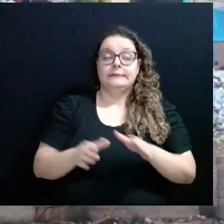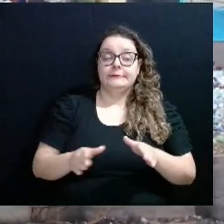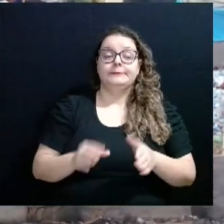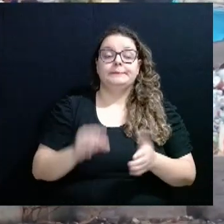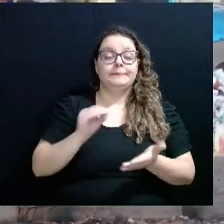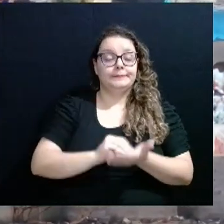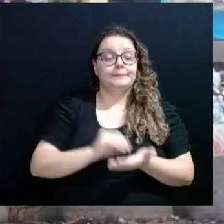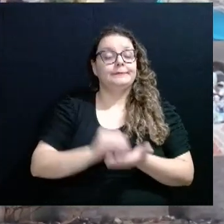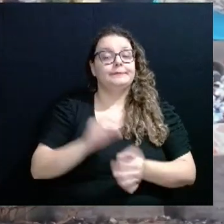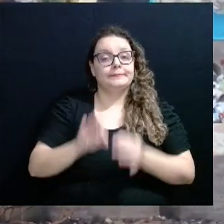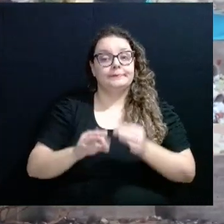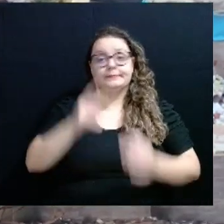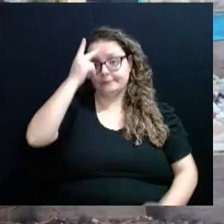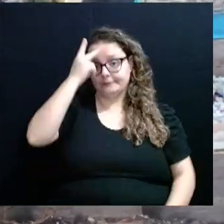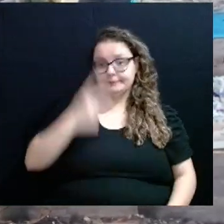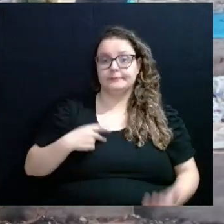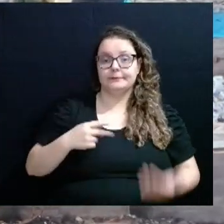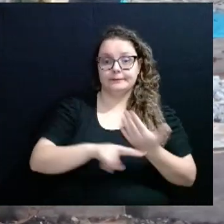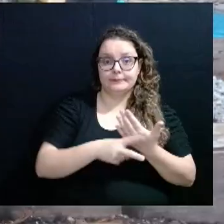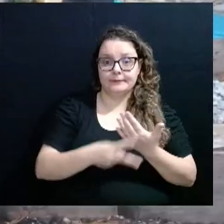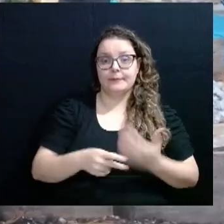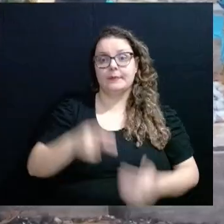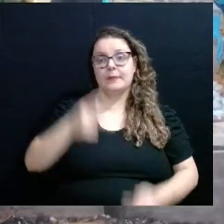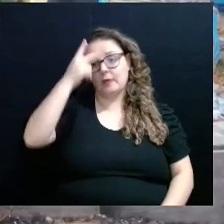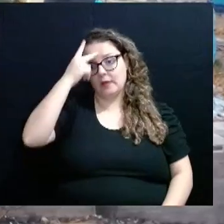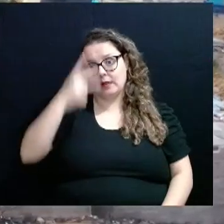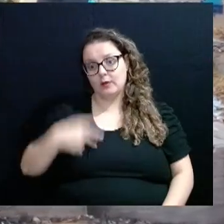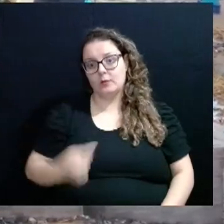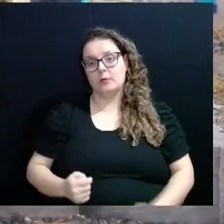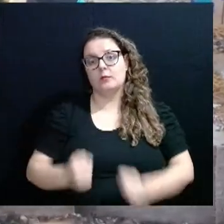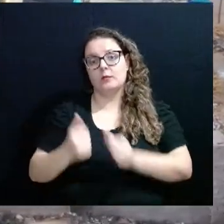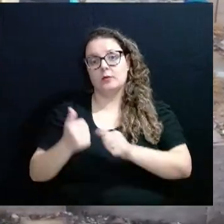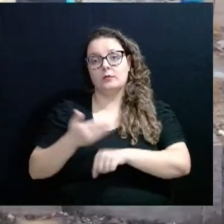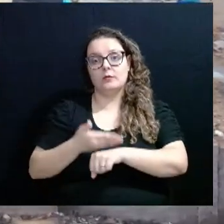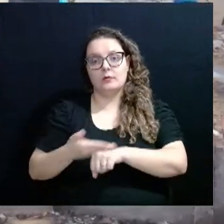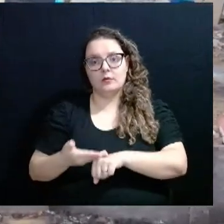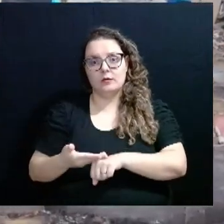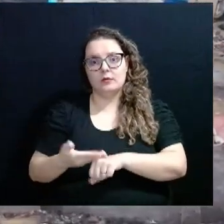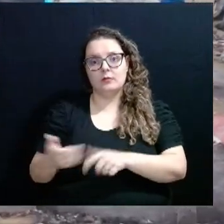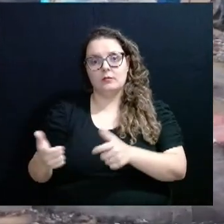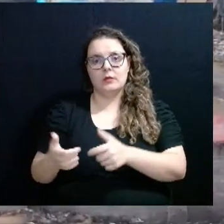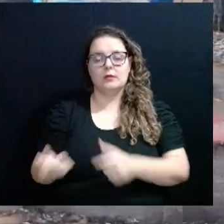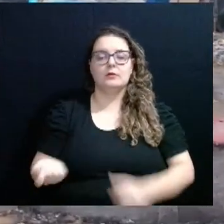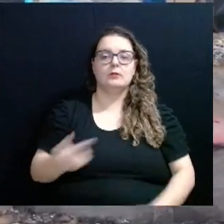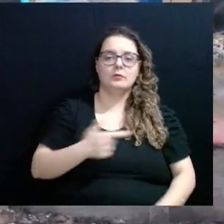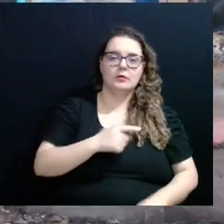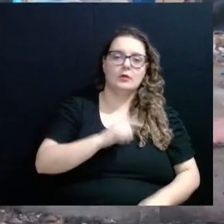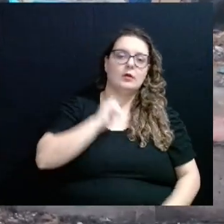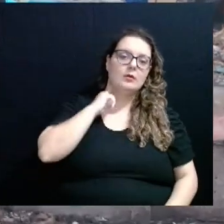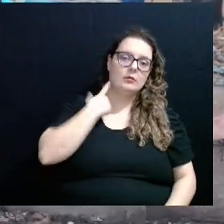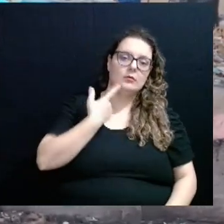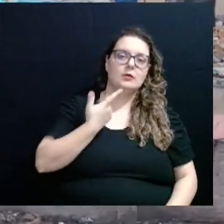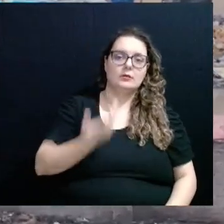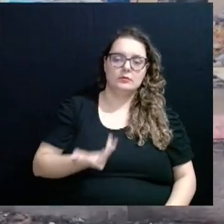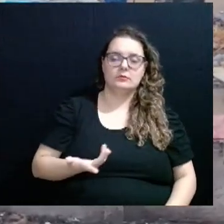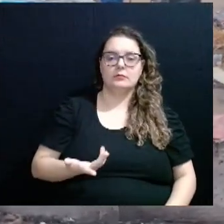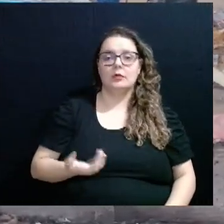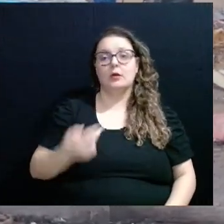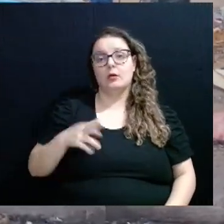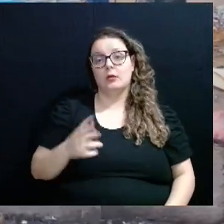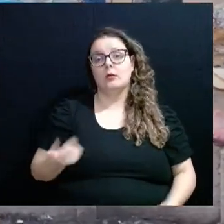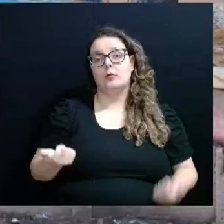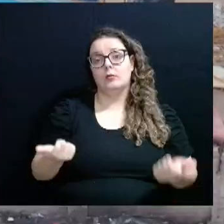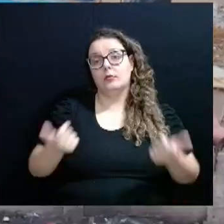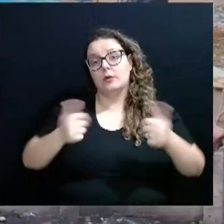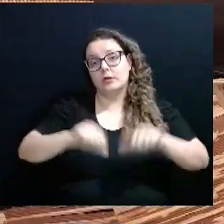gerando e ela está sendo beneficiada se for branca, com menos do que essa poluição que ela gera, ou prejudicada se ela for negra,